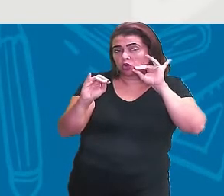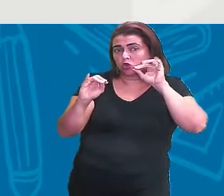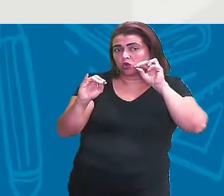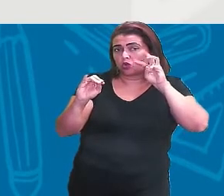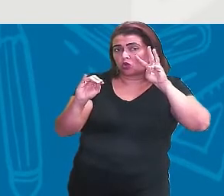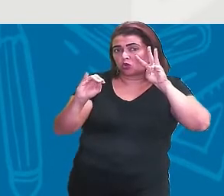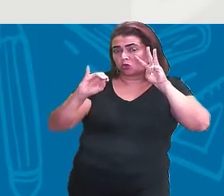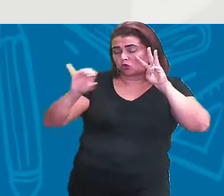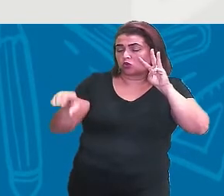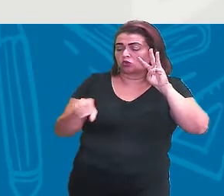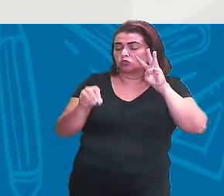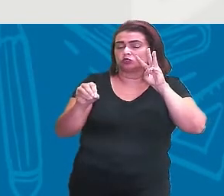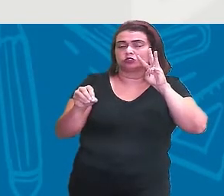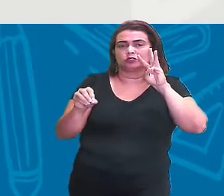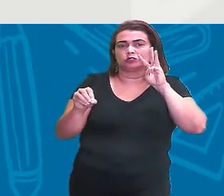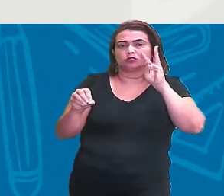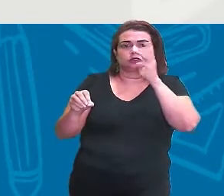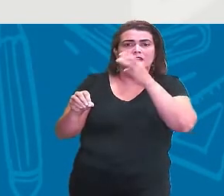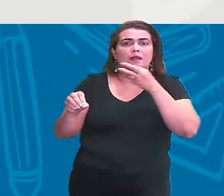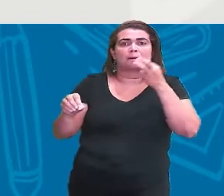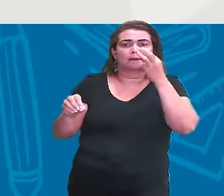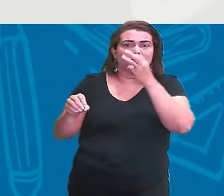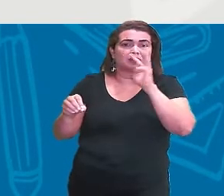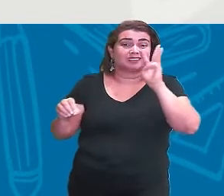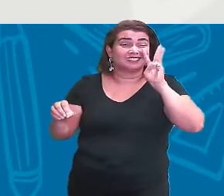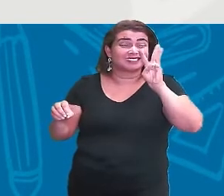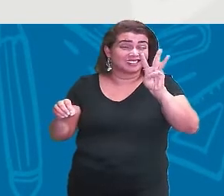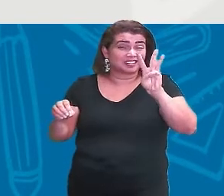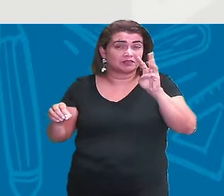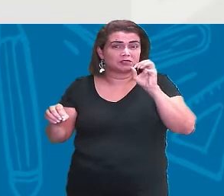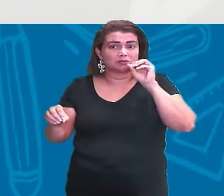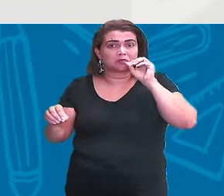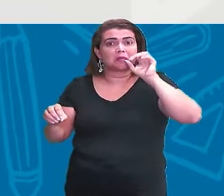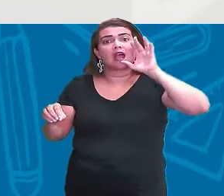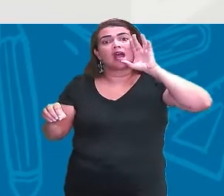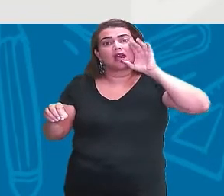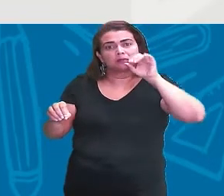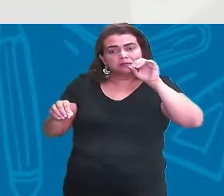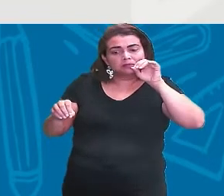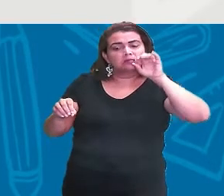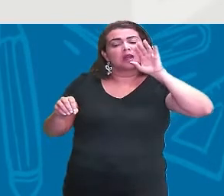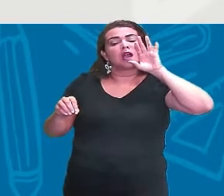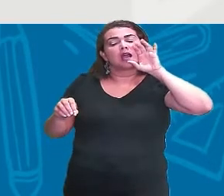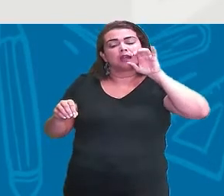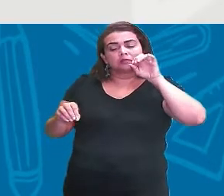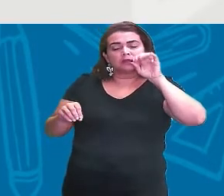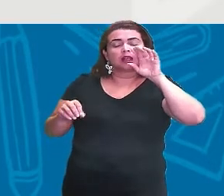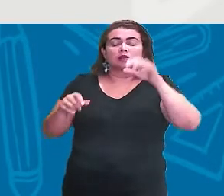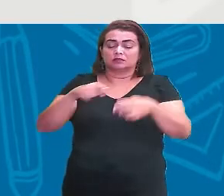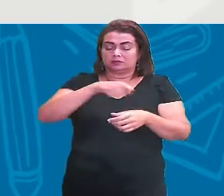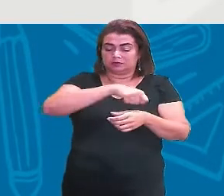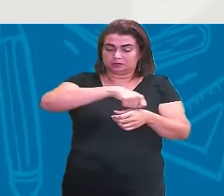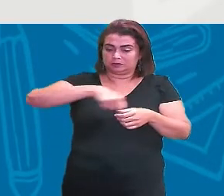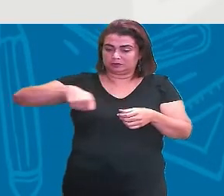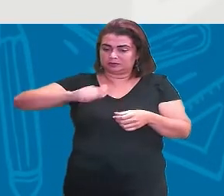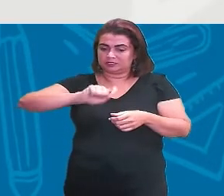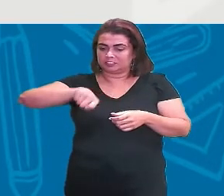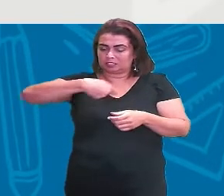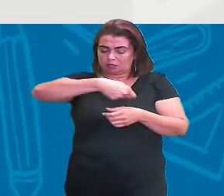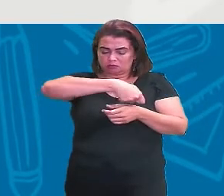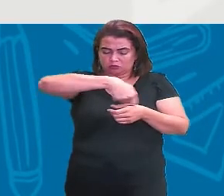Olha, abri a boquinha 3 vezes para falar a palavrinha estojo. Então, eu separei